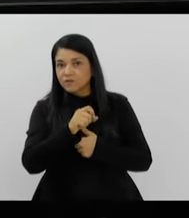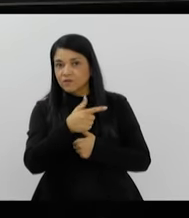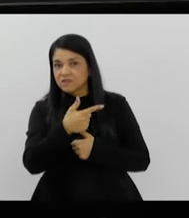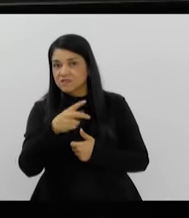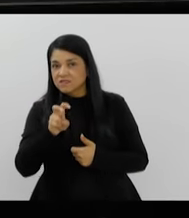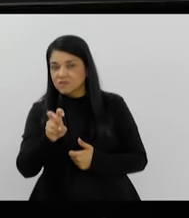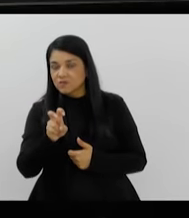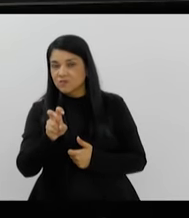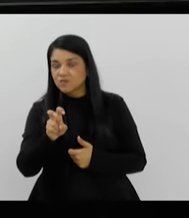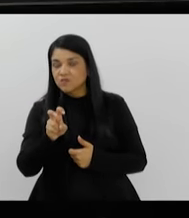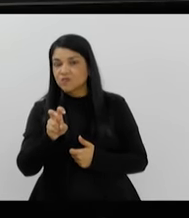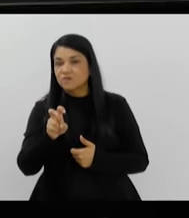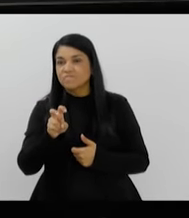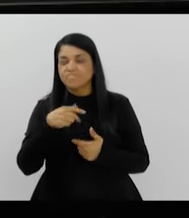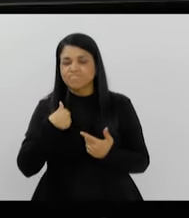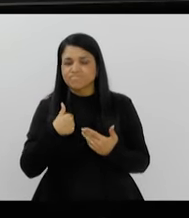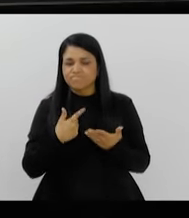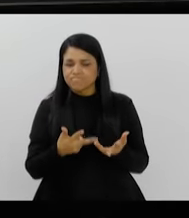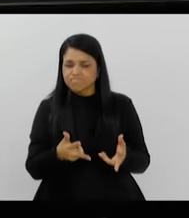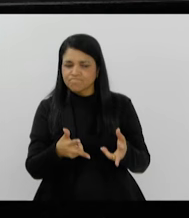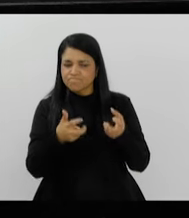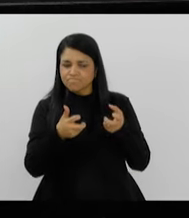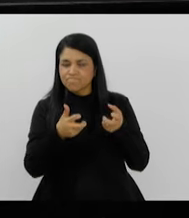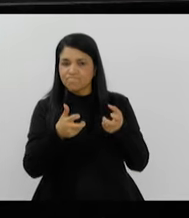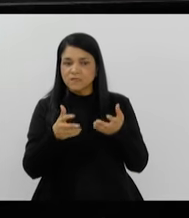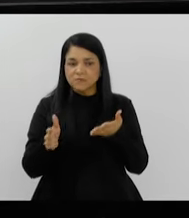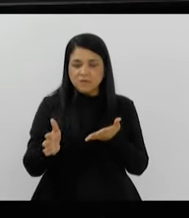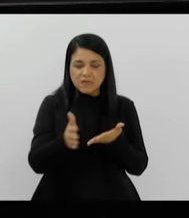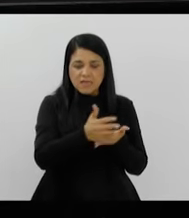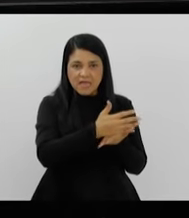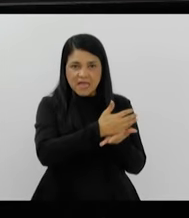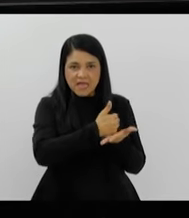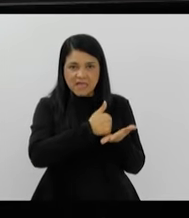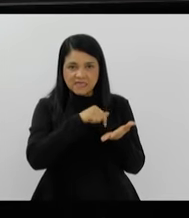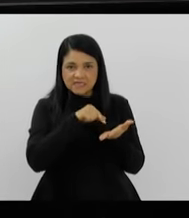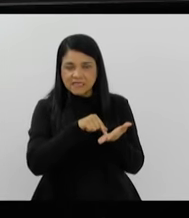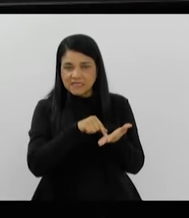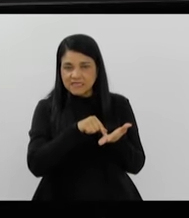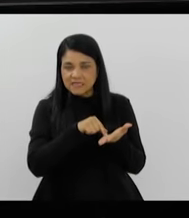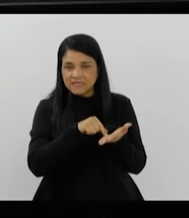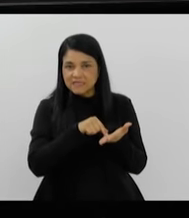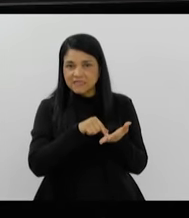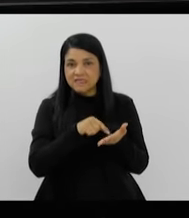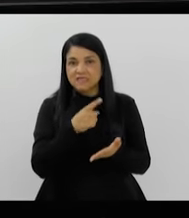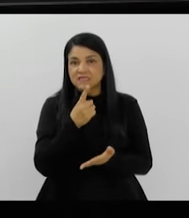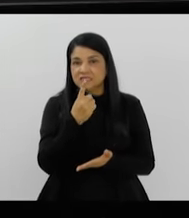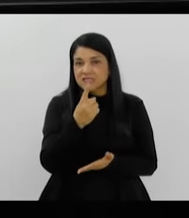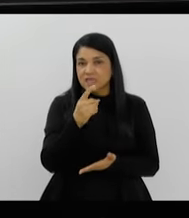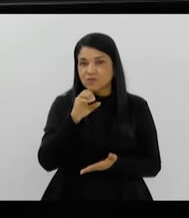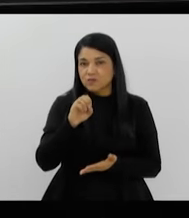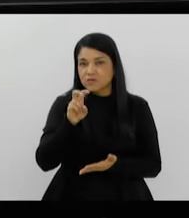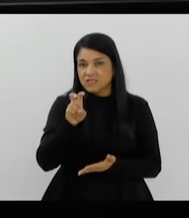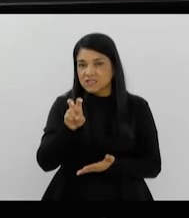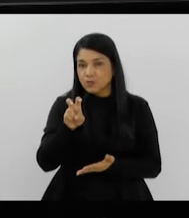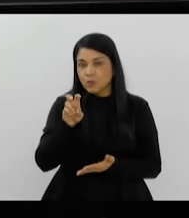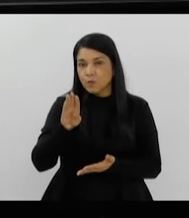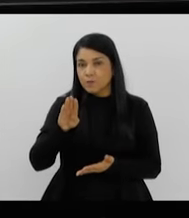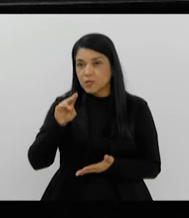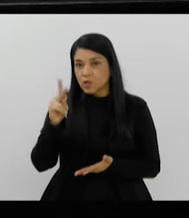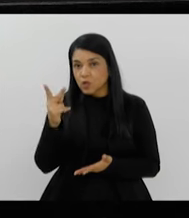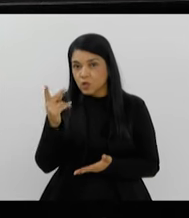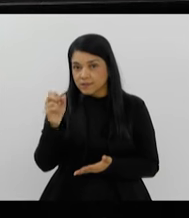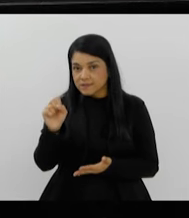nós vamos verificar que nós temos uma receita líquida no patamar de 105 bilhões, enquanto